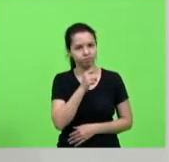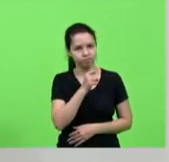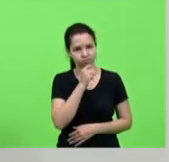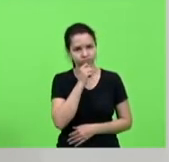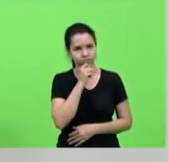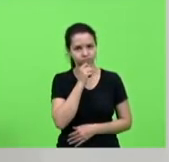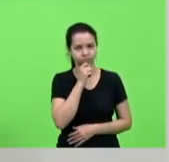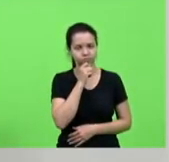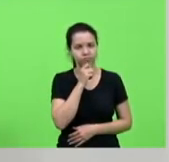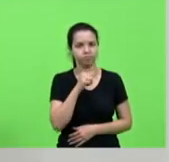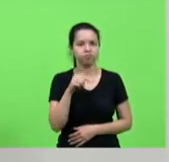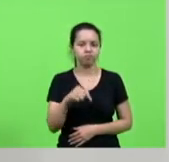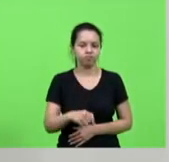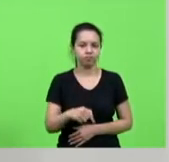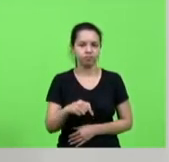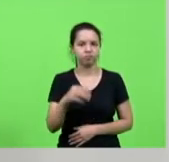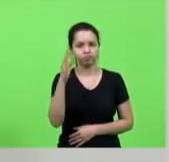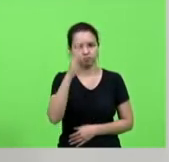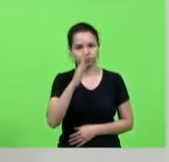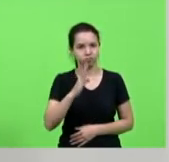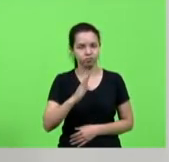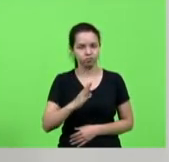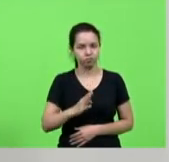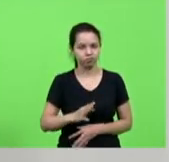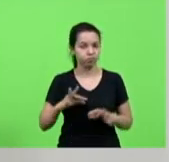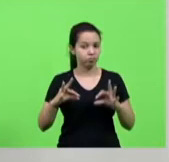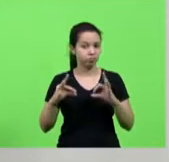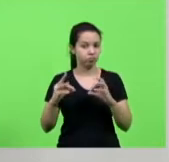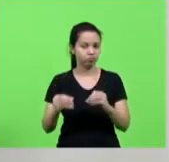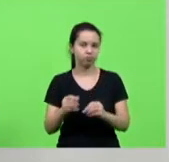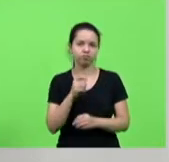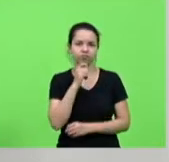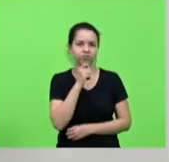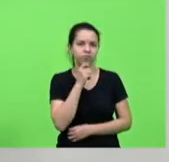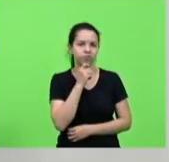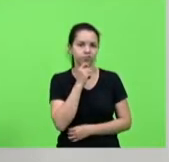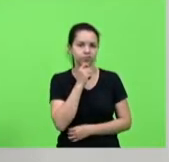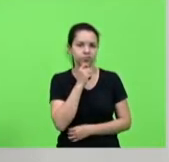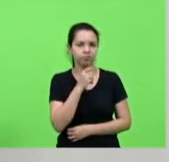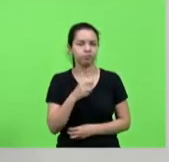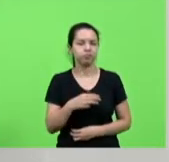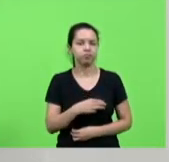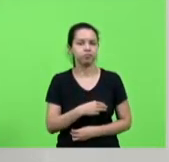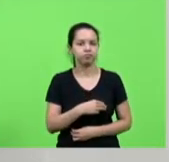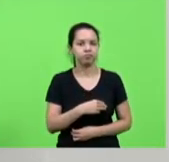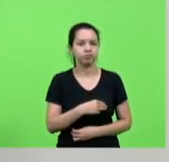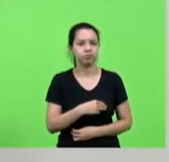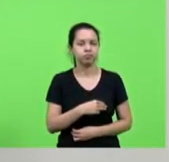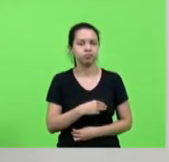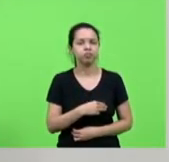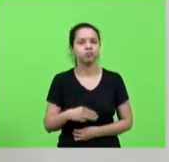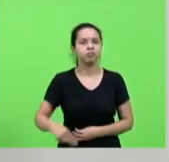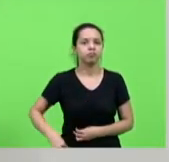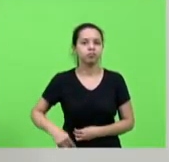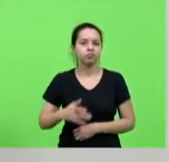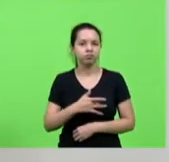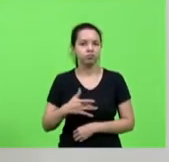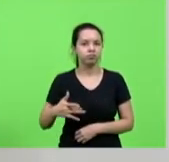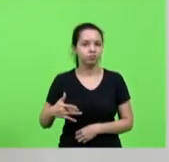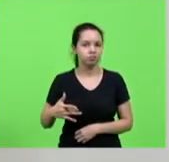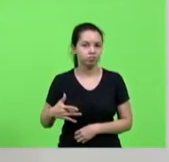população do nosso país. O ministro da Saúde, logo que assumiu, disse